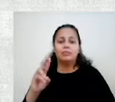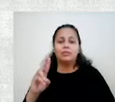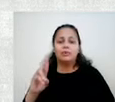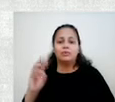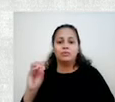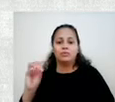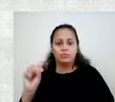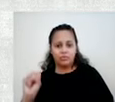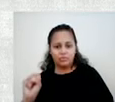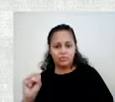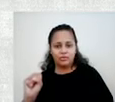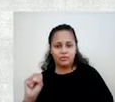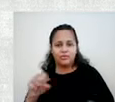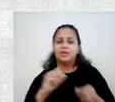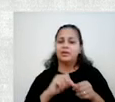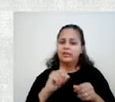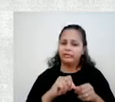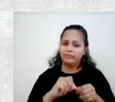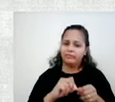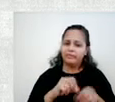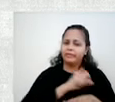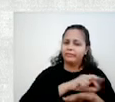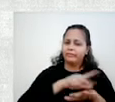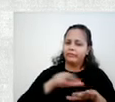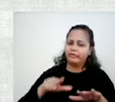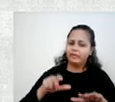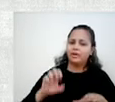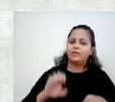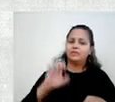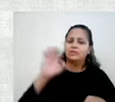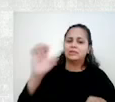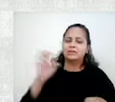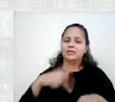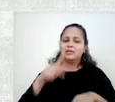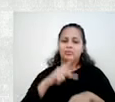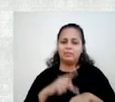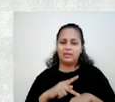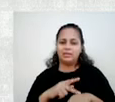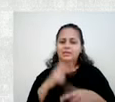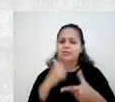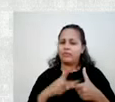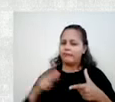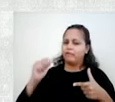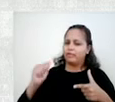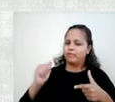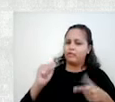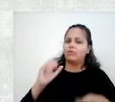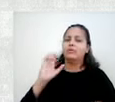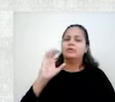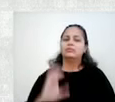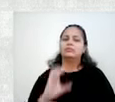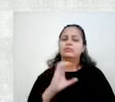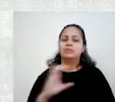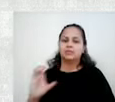e continua a ser praticado em vários estados do país, sempre com a vitória dos cristãos,